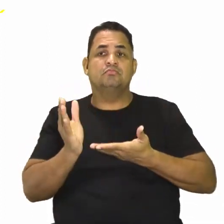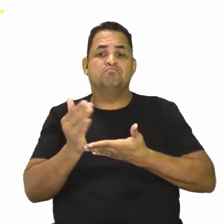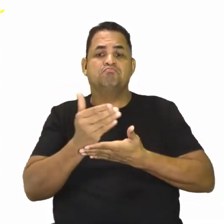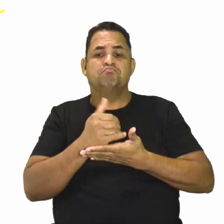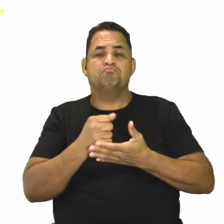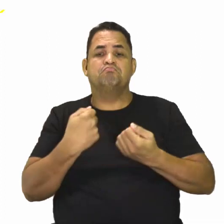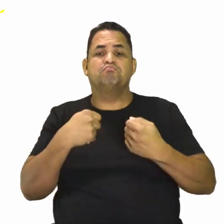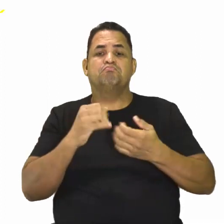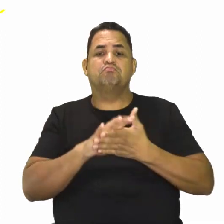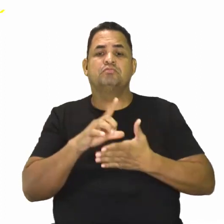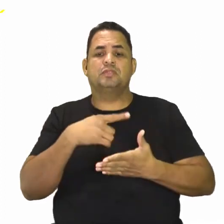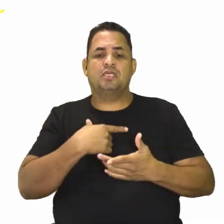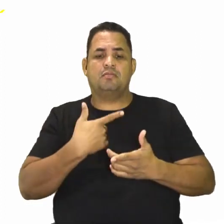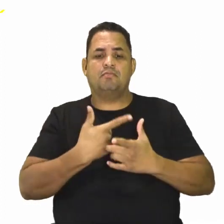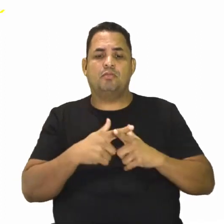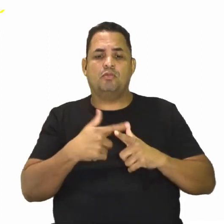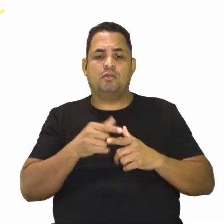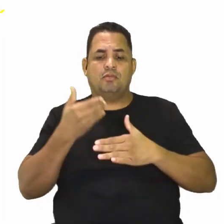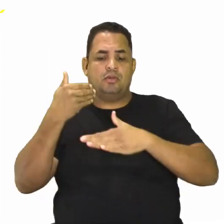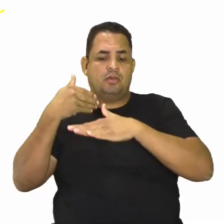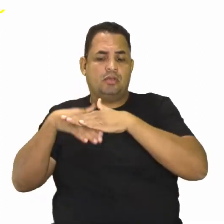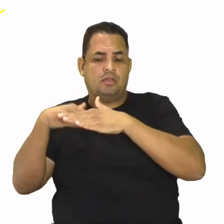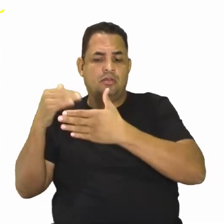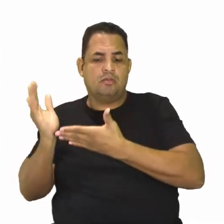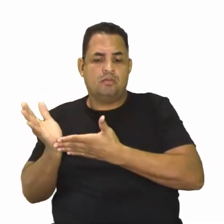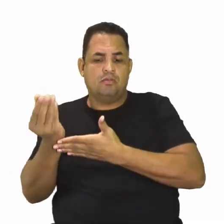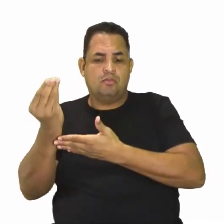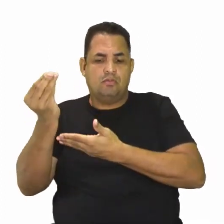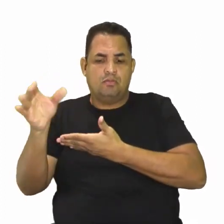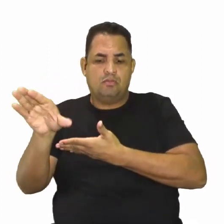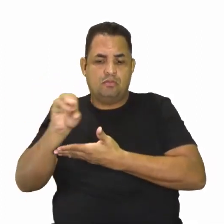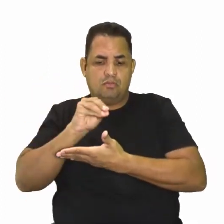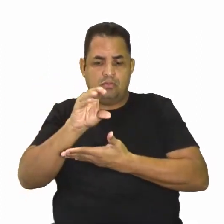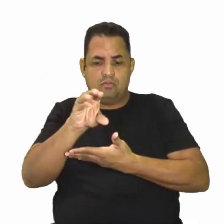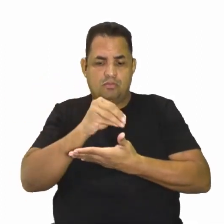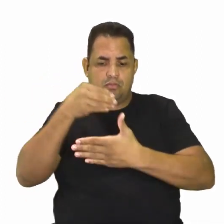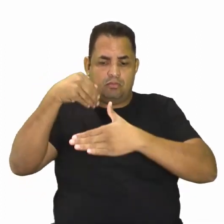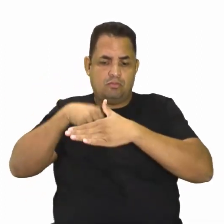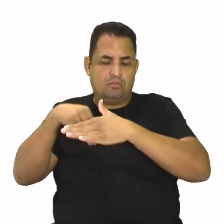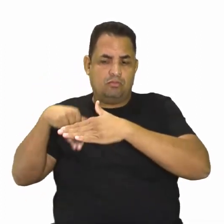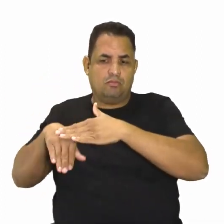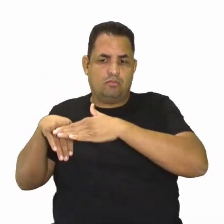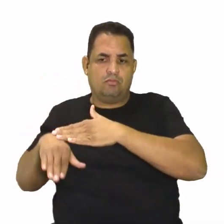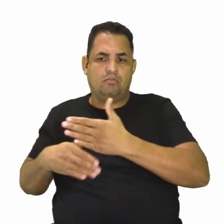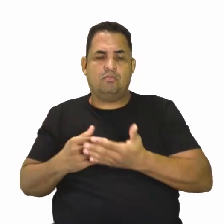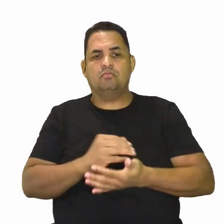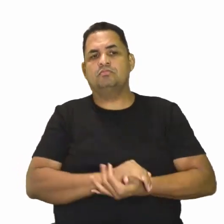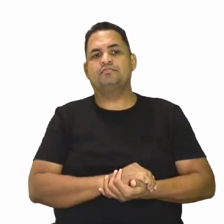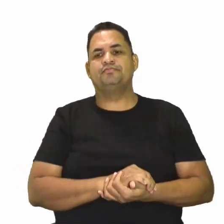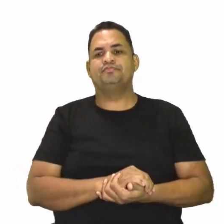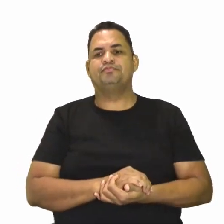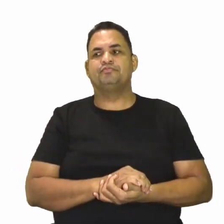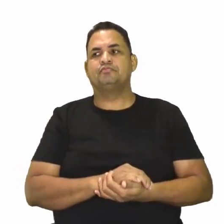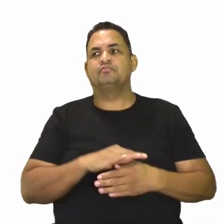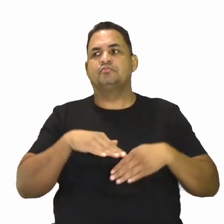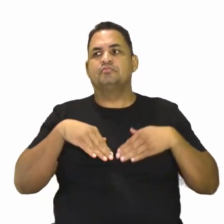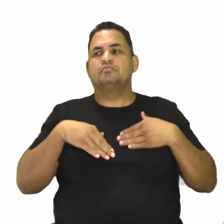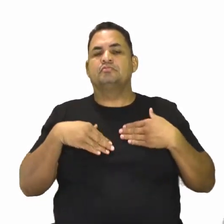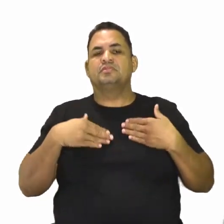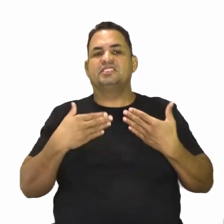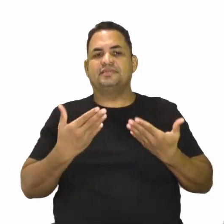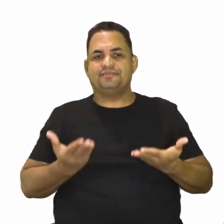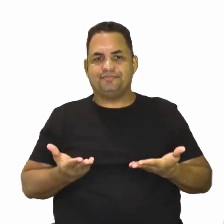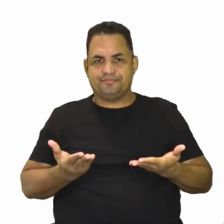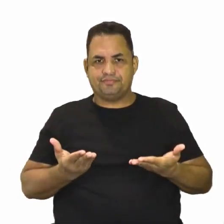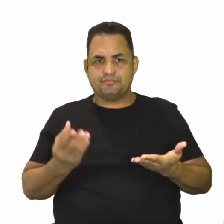pode prejudicar no armazenamento, tá? Segunda questão, professor. Vamos lá. Quais os